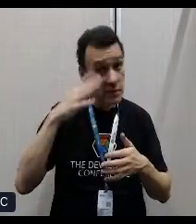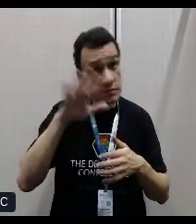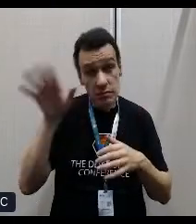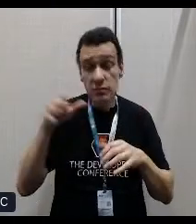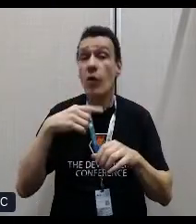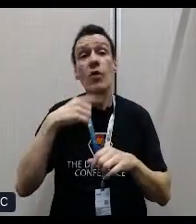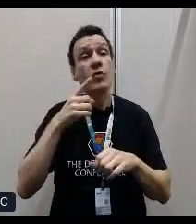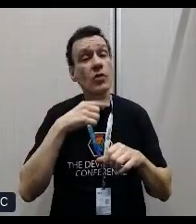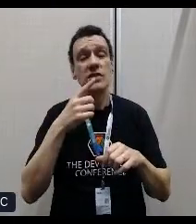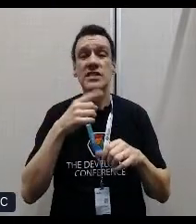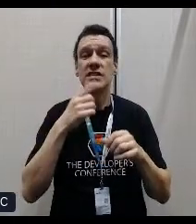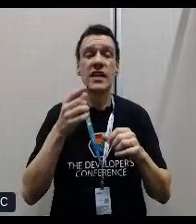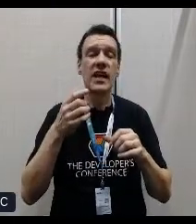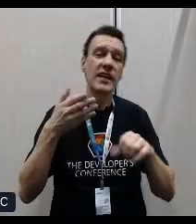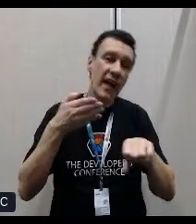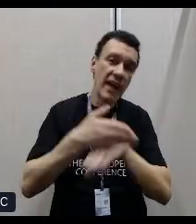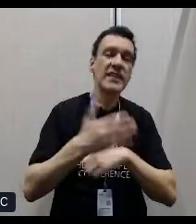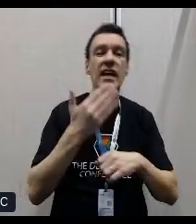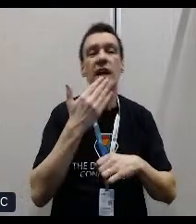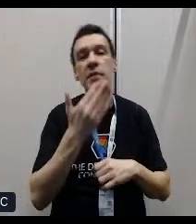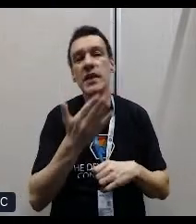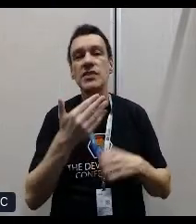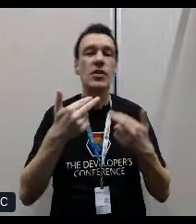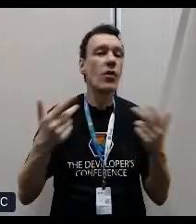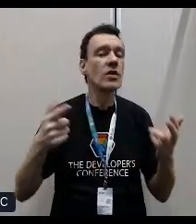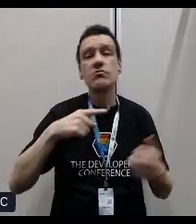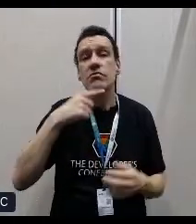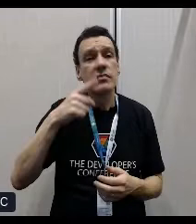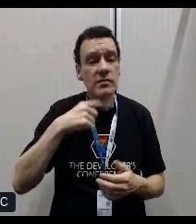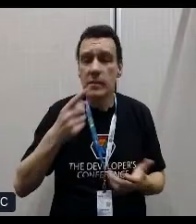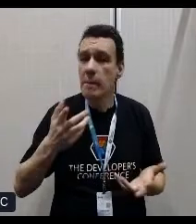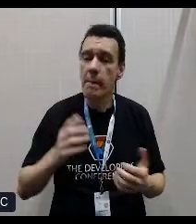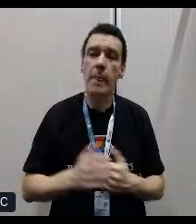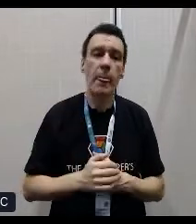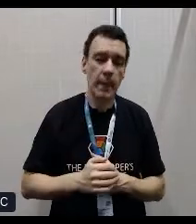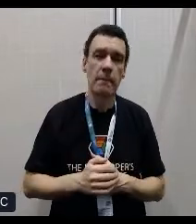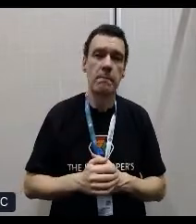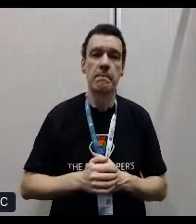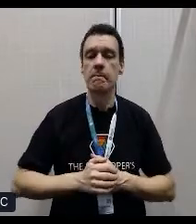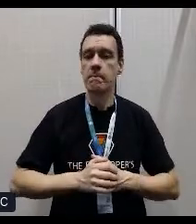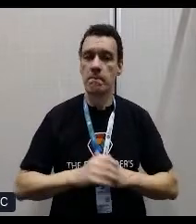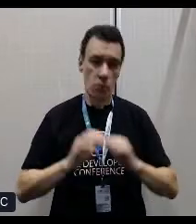que a gente quer, que a gente está colocando no mercado. Hoje,